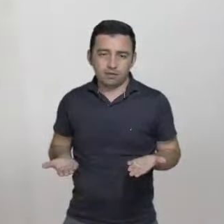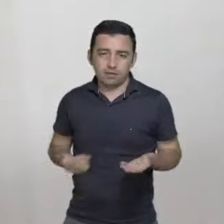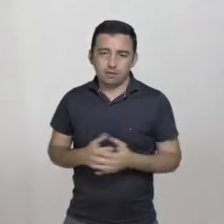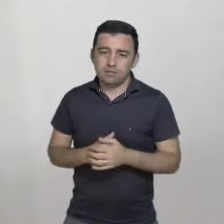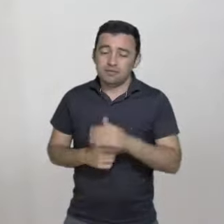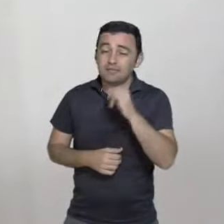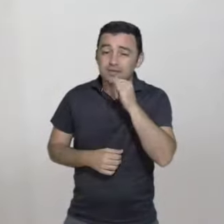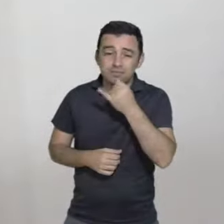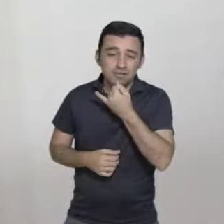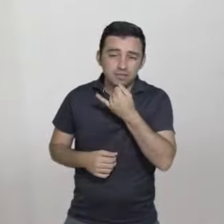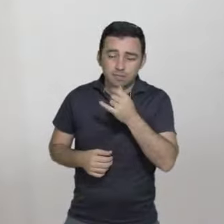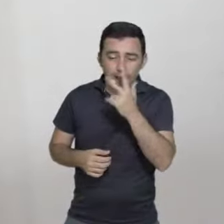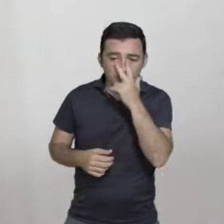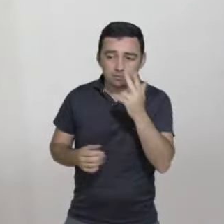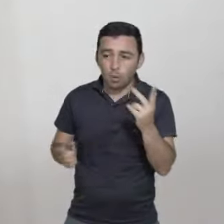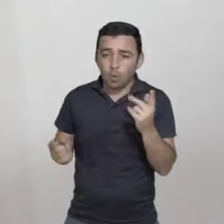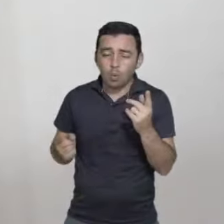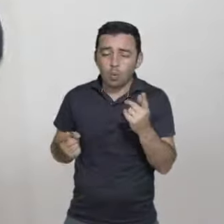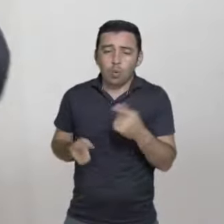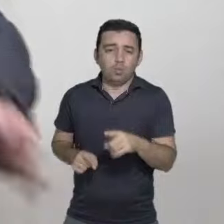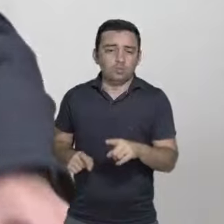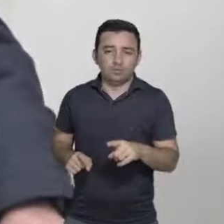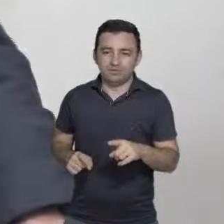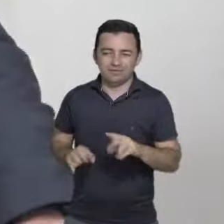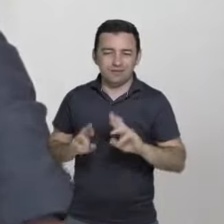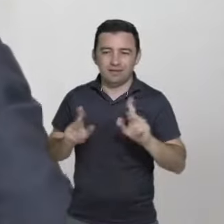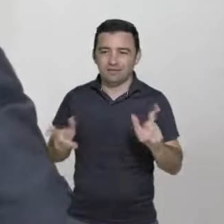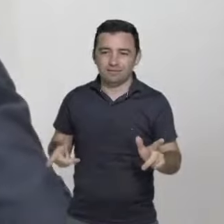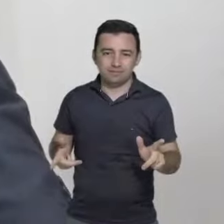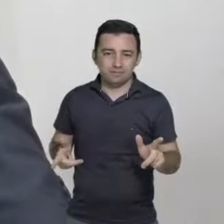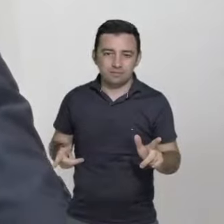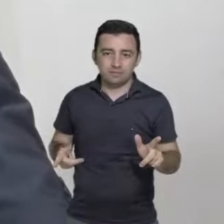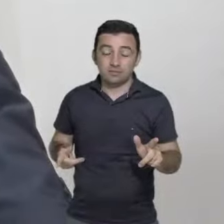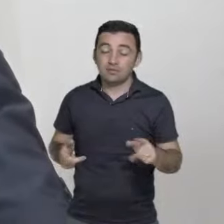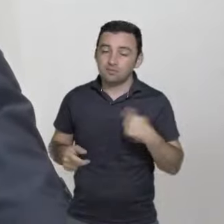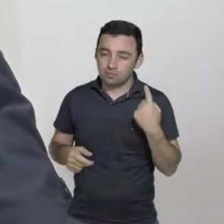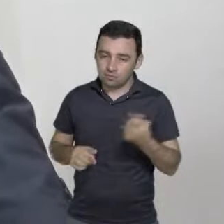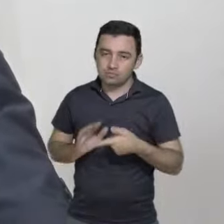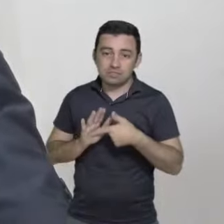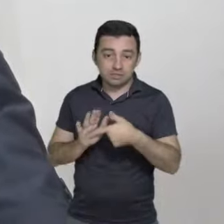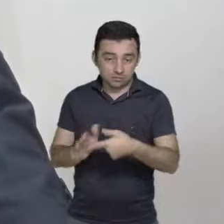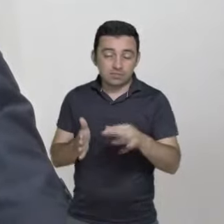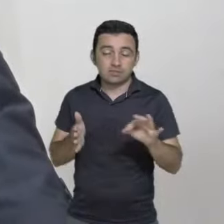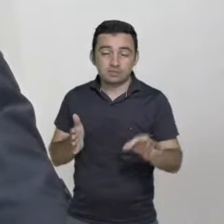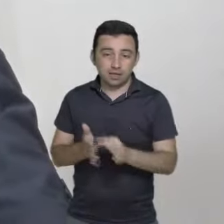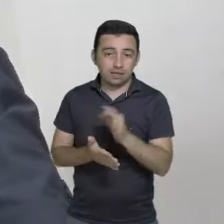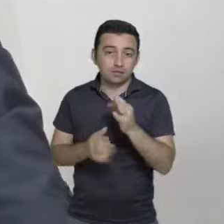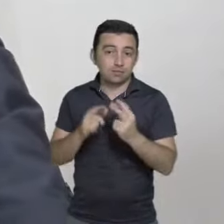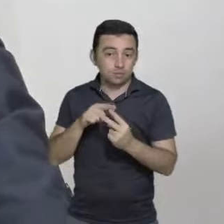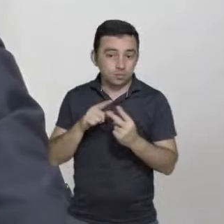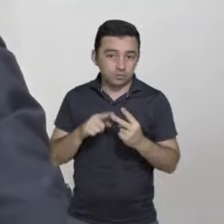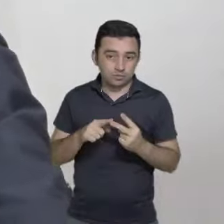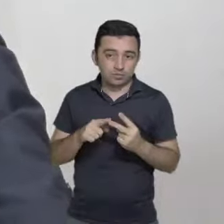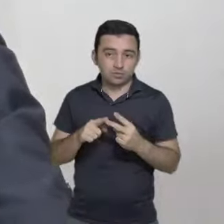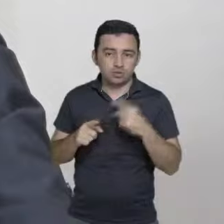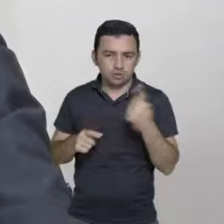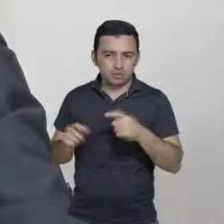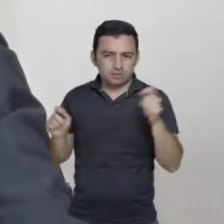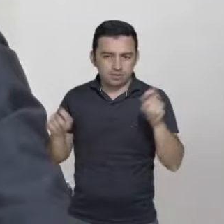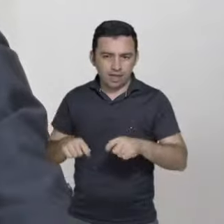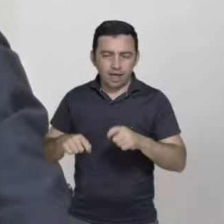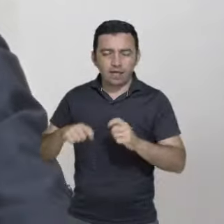veio tudo ao contrário. Então, nós apresentamos, sim, esses dois destaques, para que a gente possa, até o